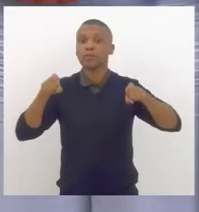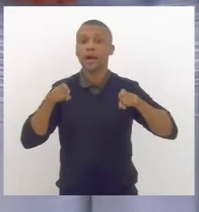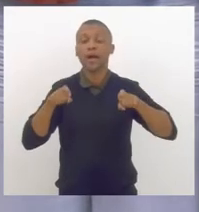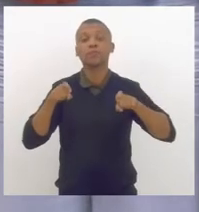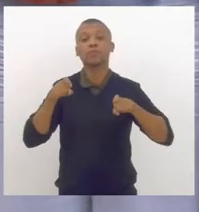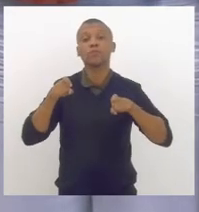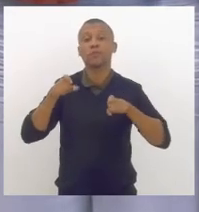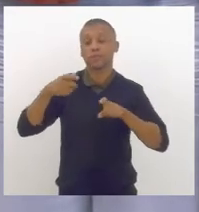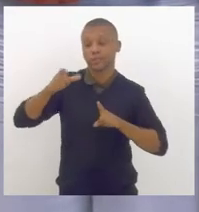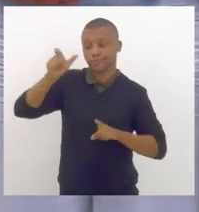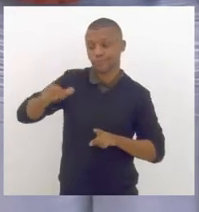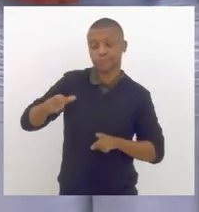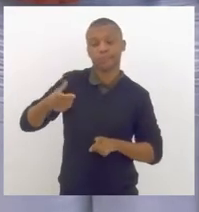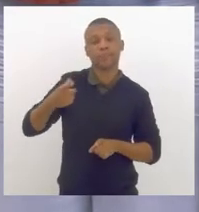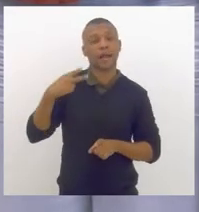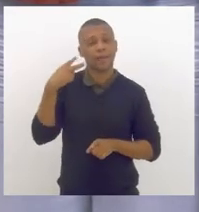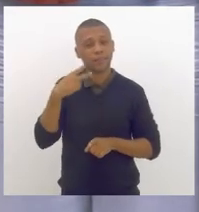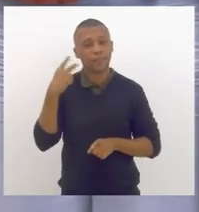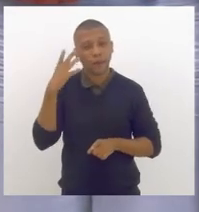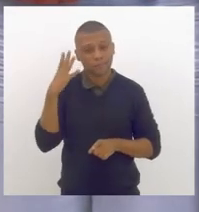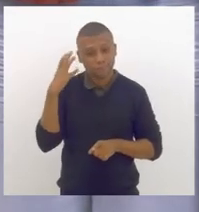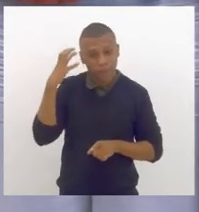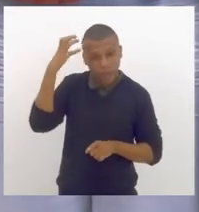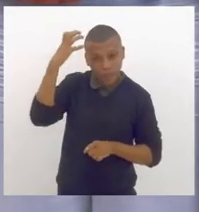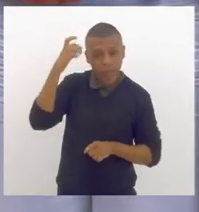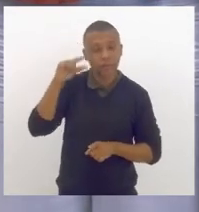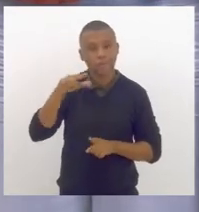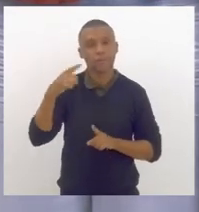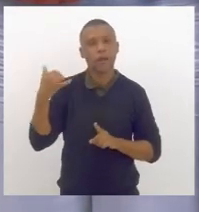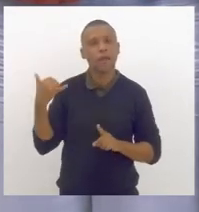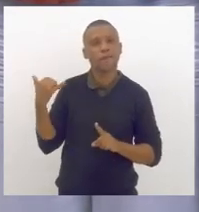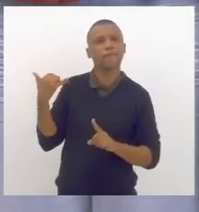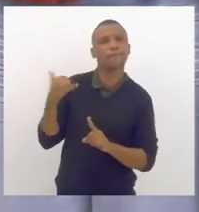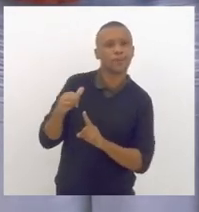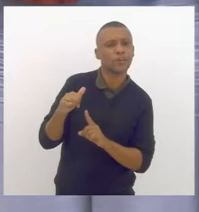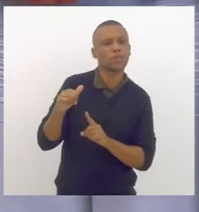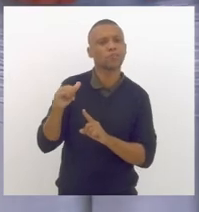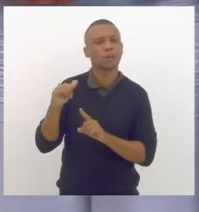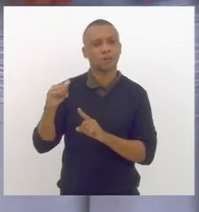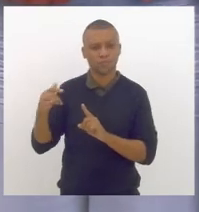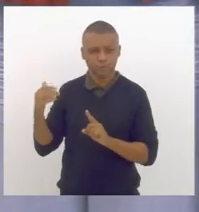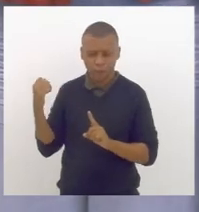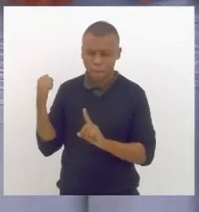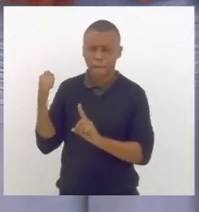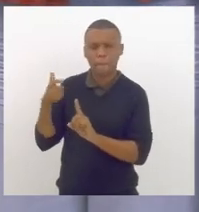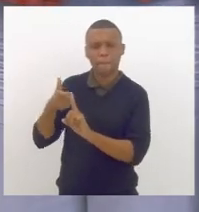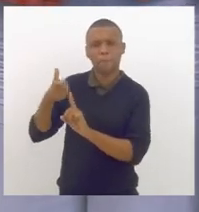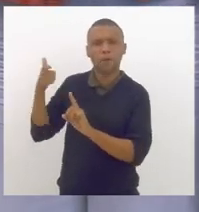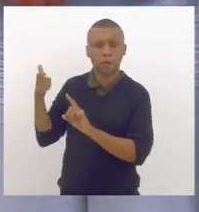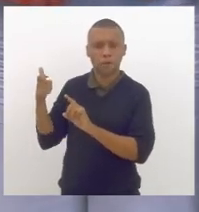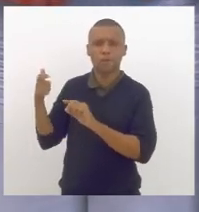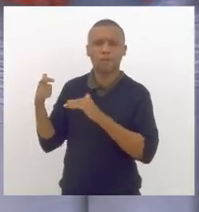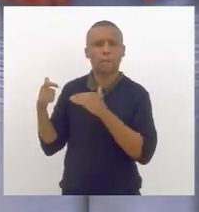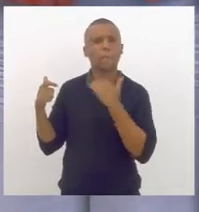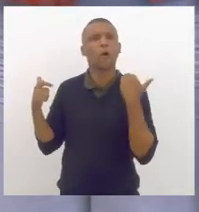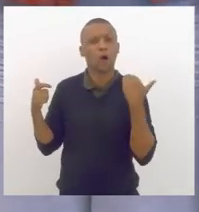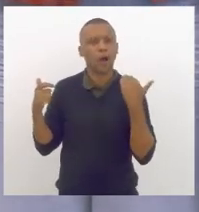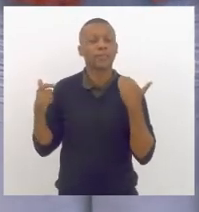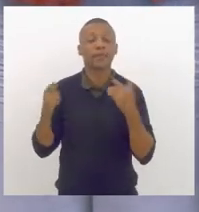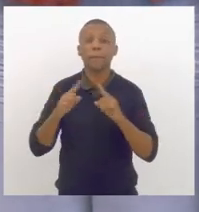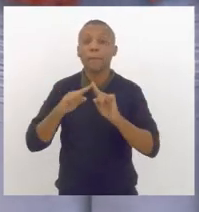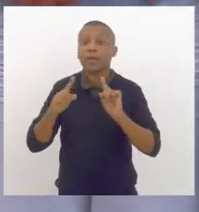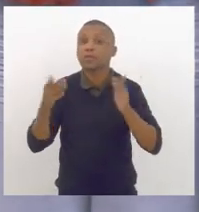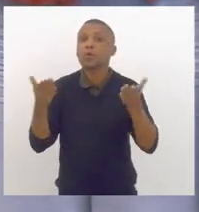Marielle Franco, vereadora dessa cidade, que foi vítima de feminicídio político, mas que hoje vigora